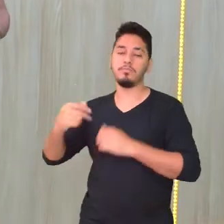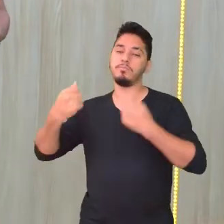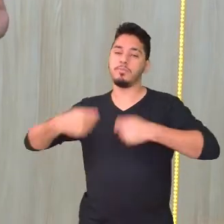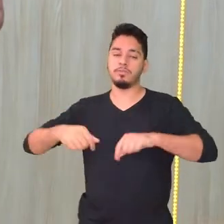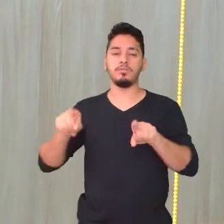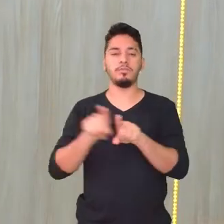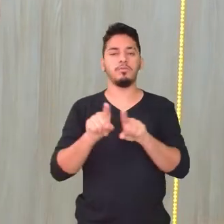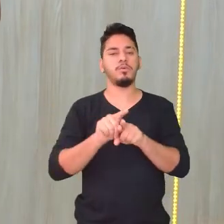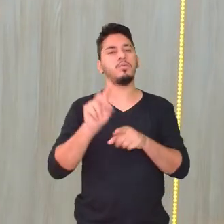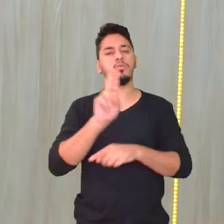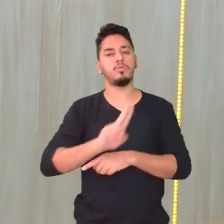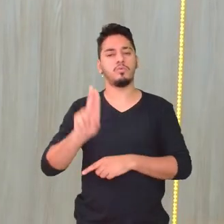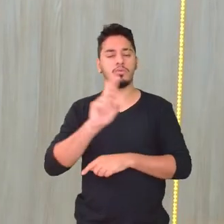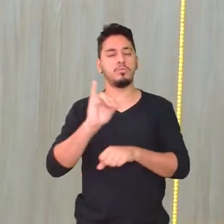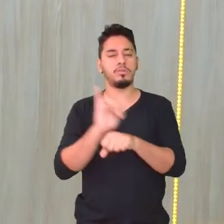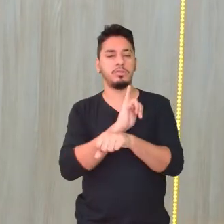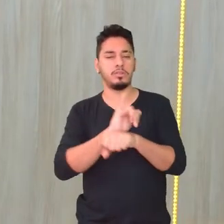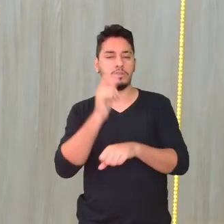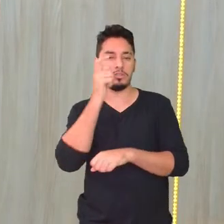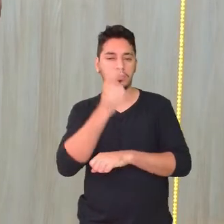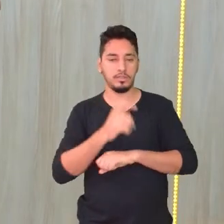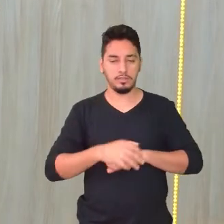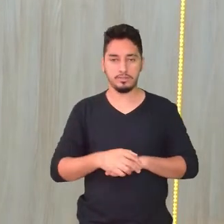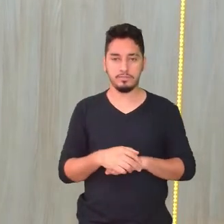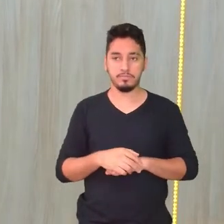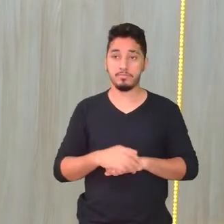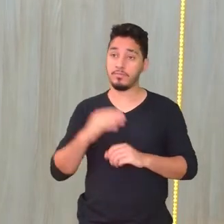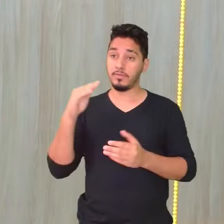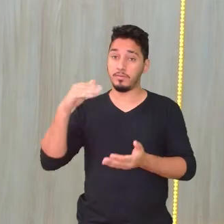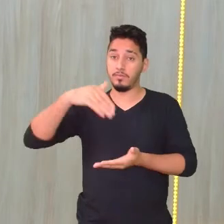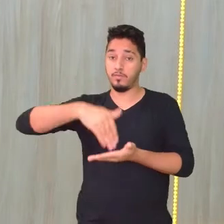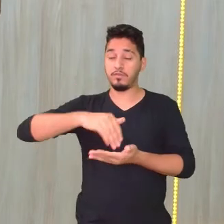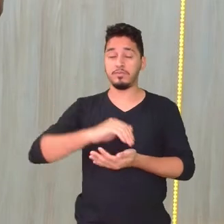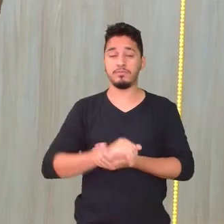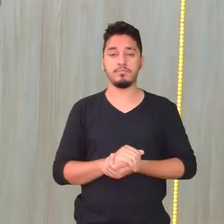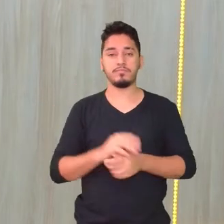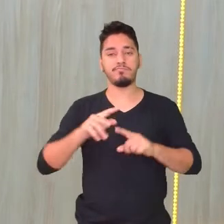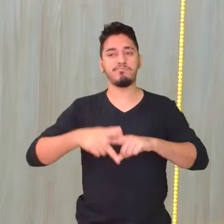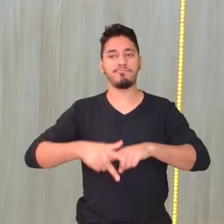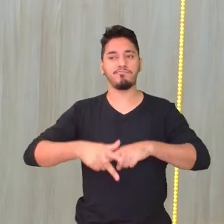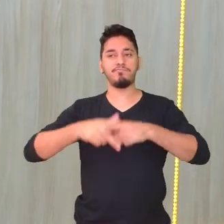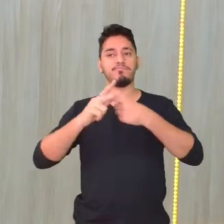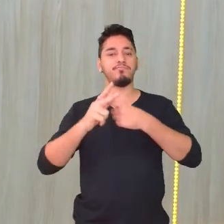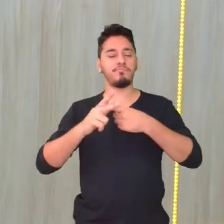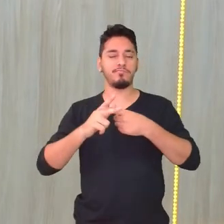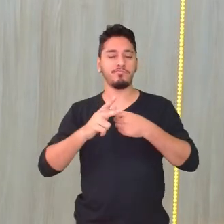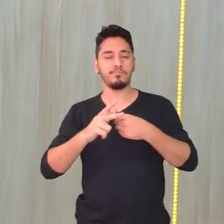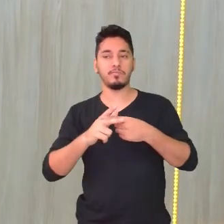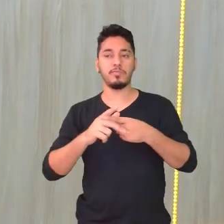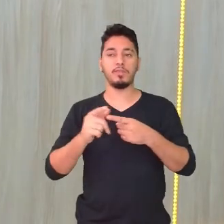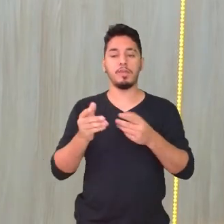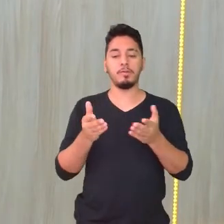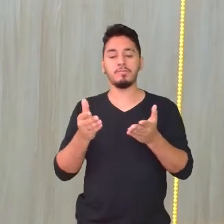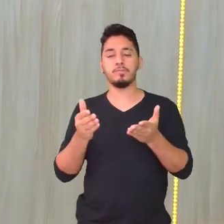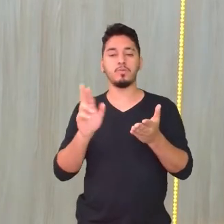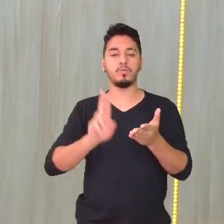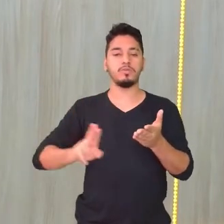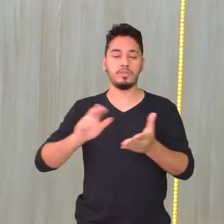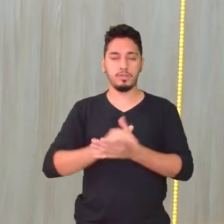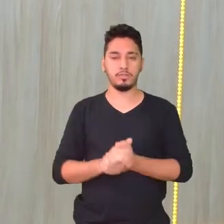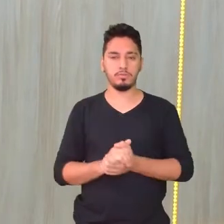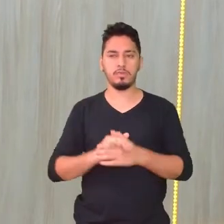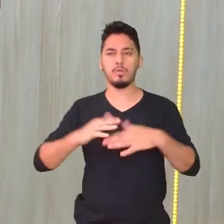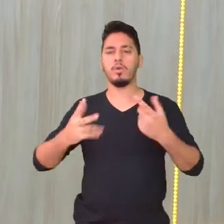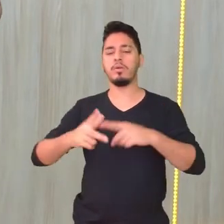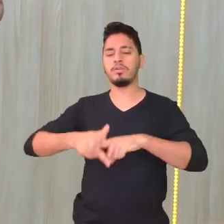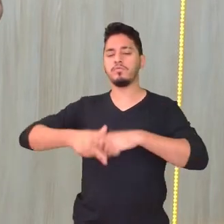também precisa utilizar como mecanismo de interesse, né? E, por fim, as ferramentas mediadoras utilizadas, né? Quais